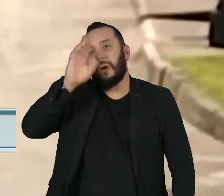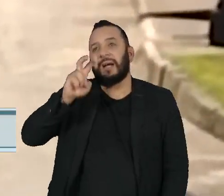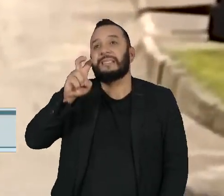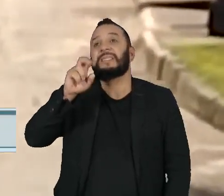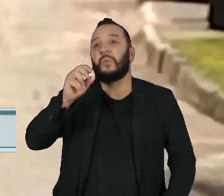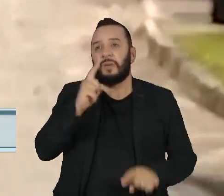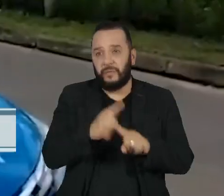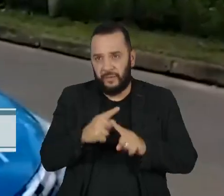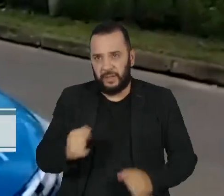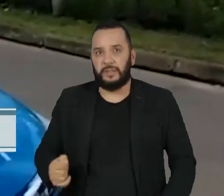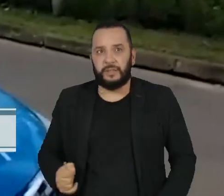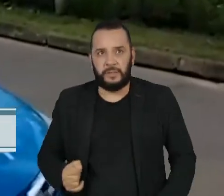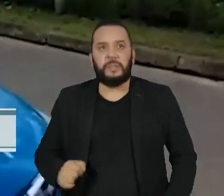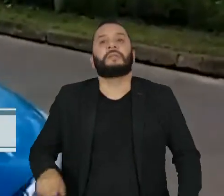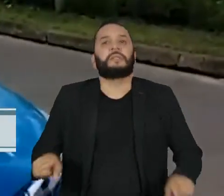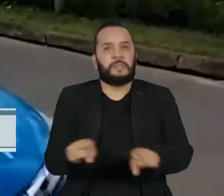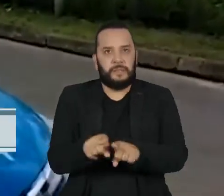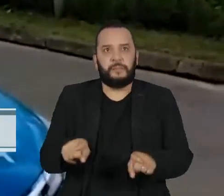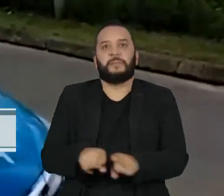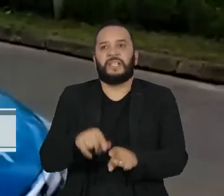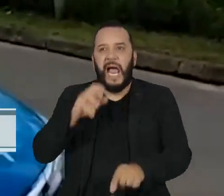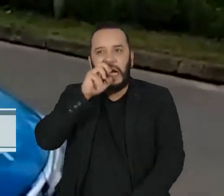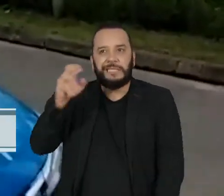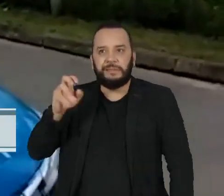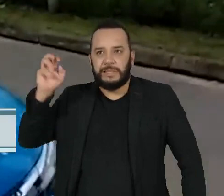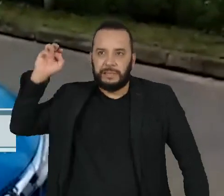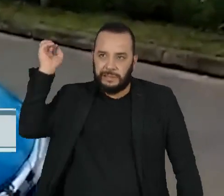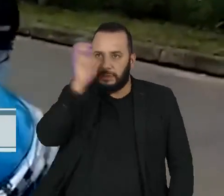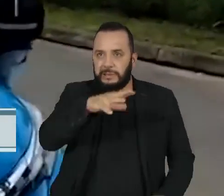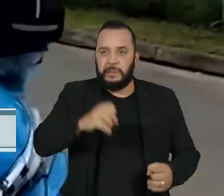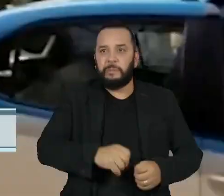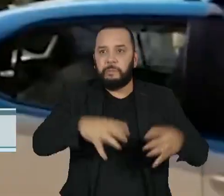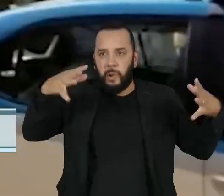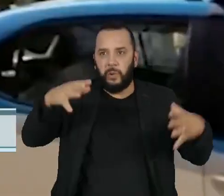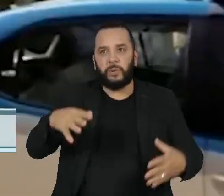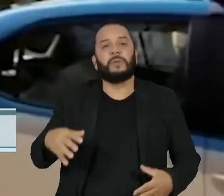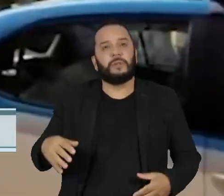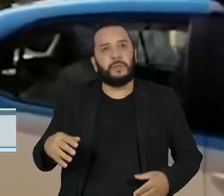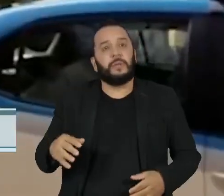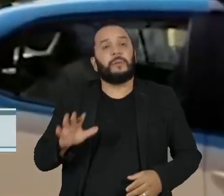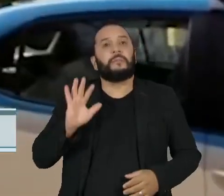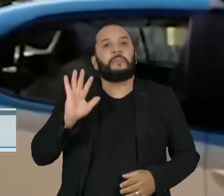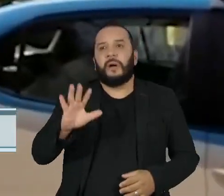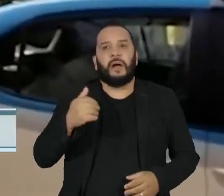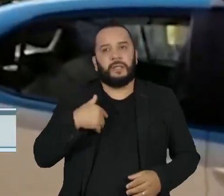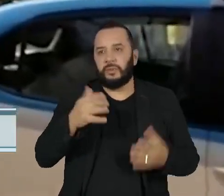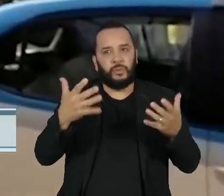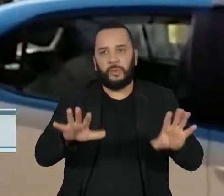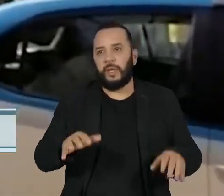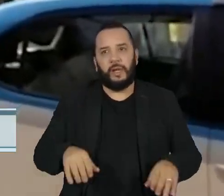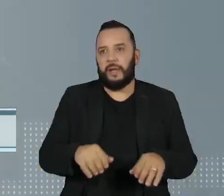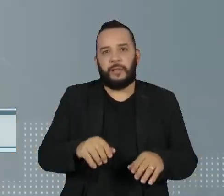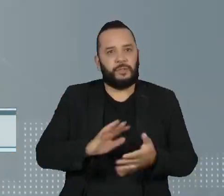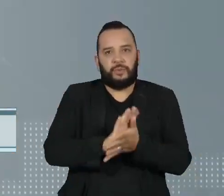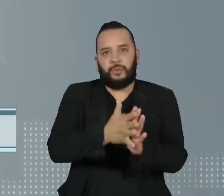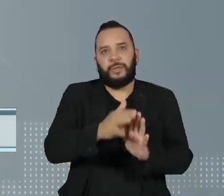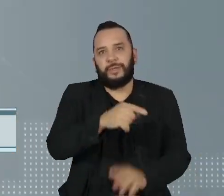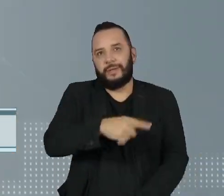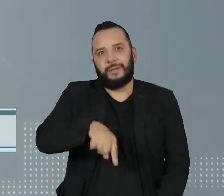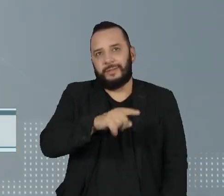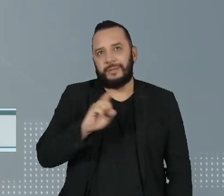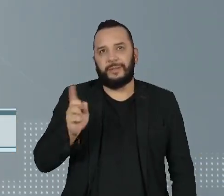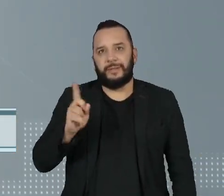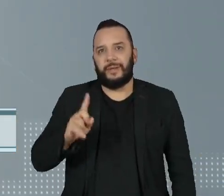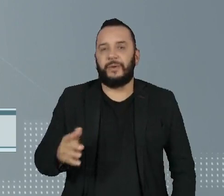os agentes Federais e que também arremessou granadas de luz e som mas que não teve a intenção de matá-los agora